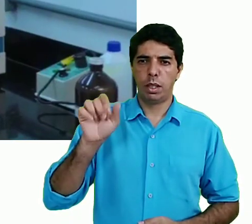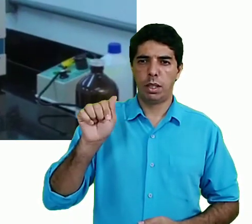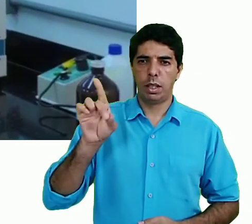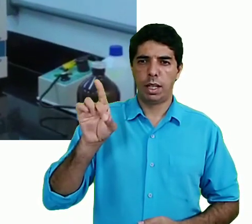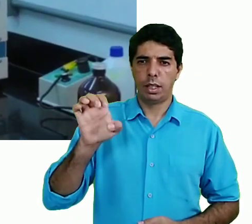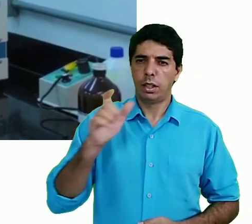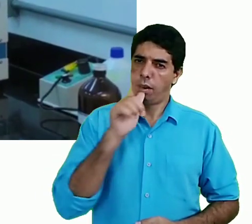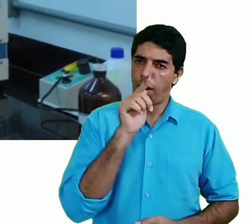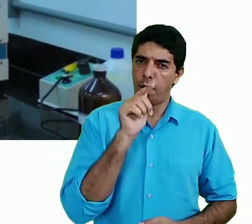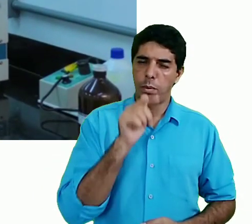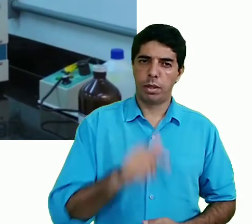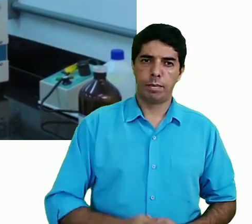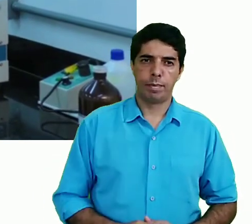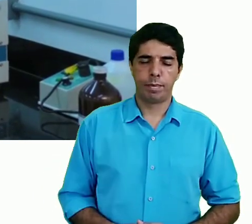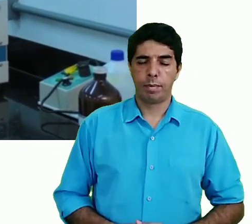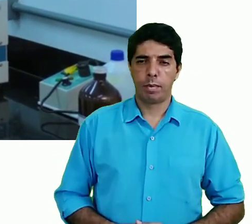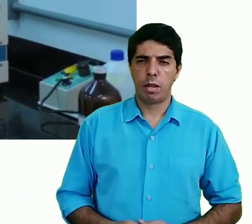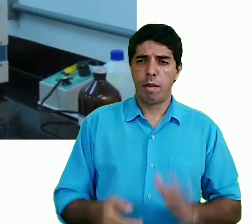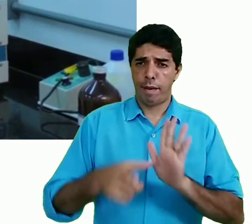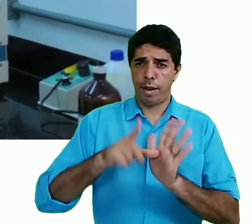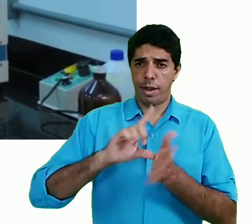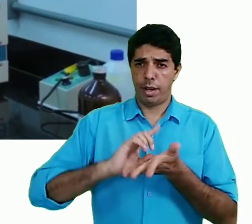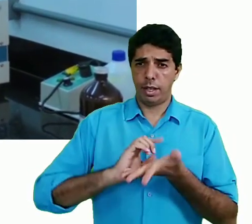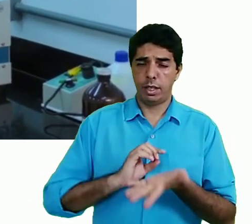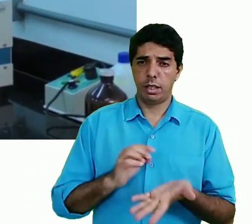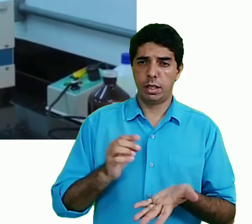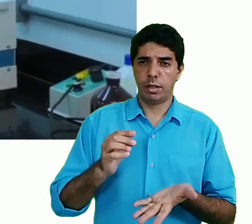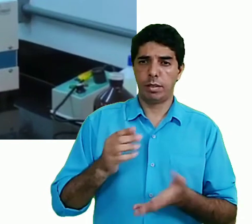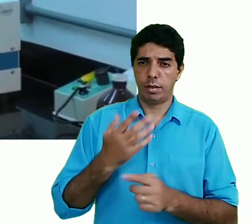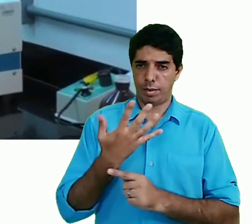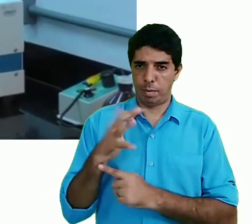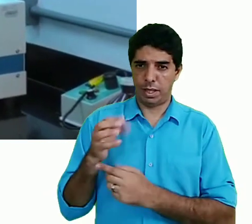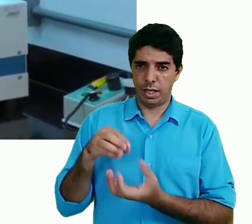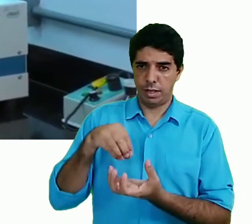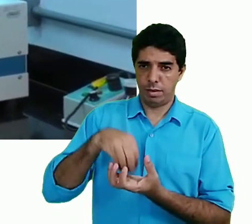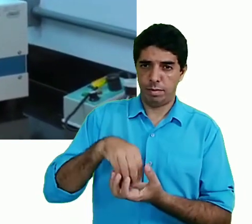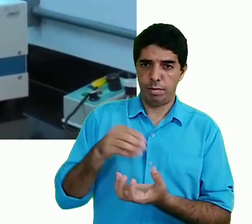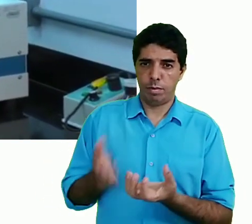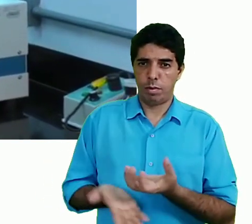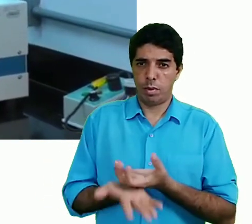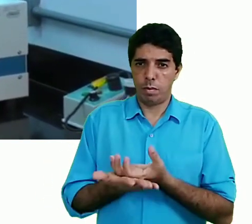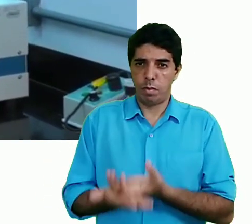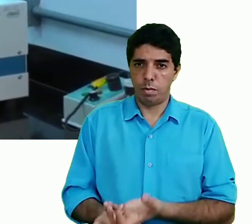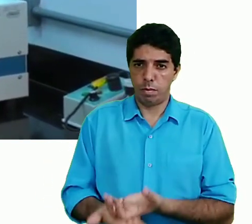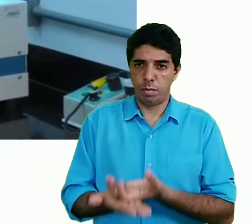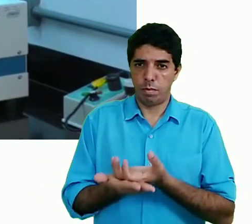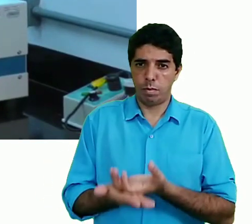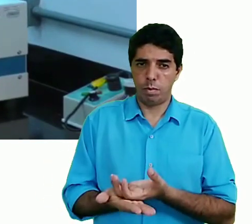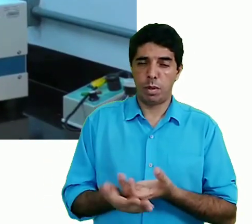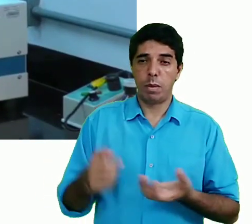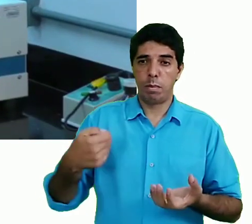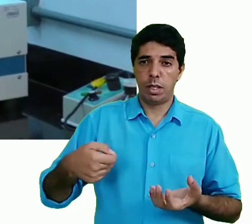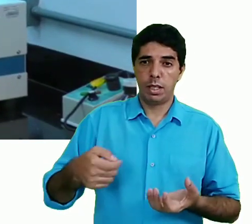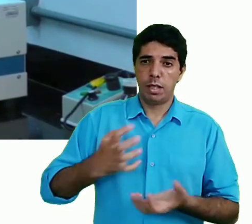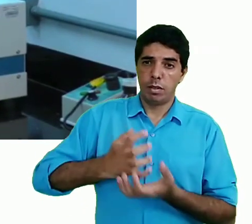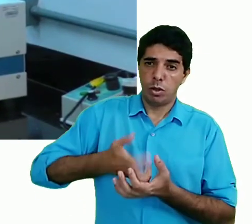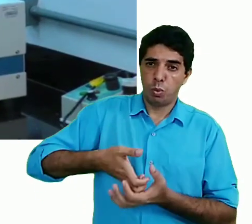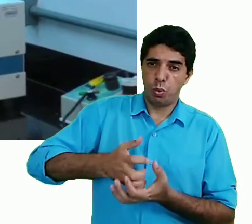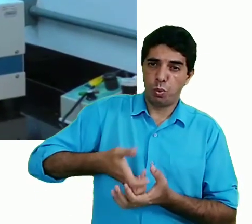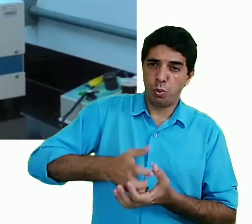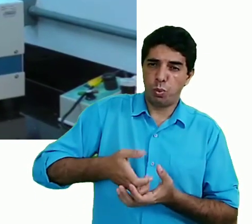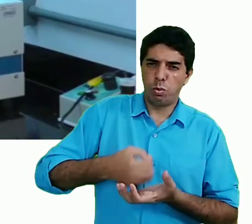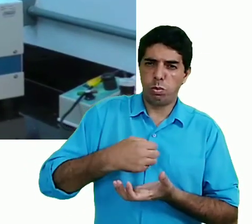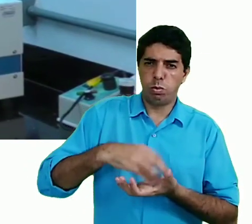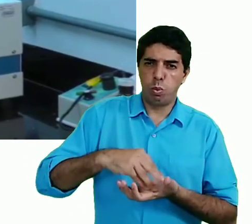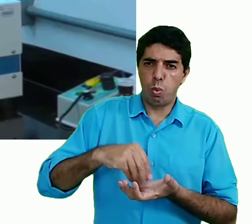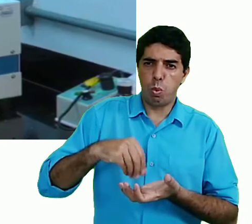de realizarmos a pesagem da matéria-prima vegetal, devemos primeiramente